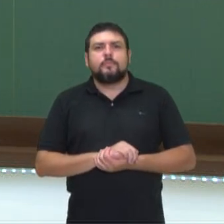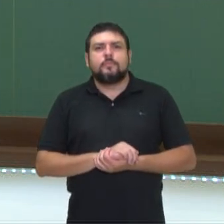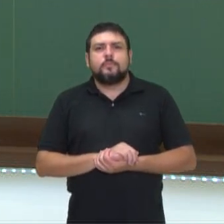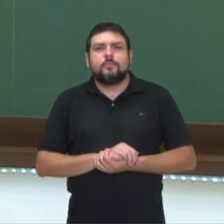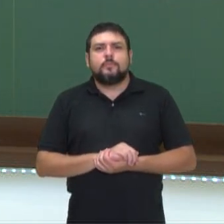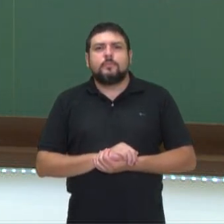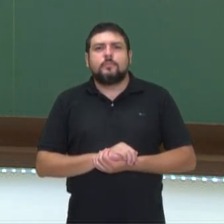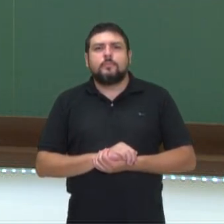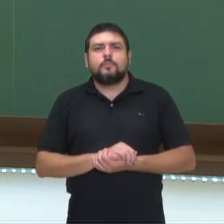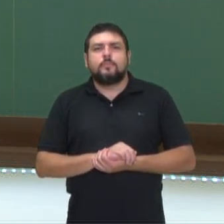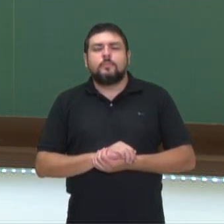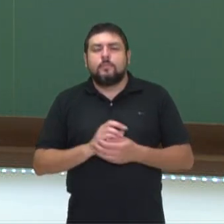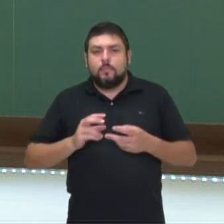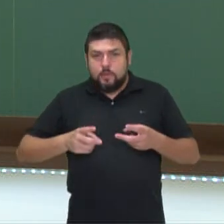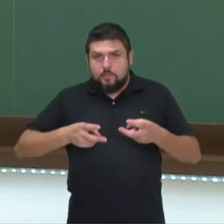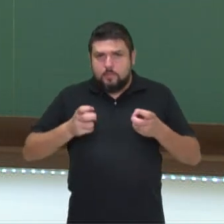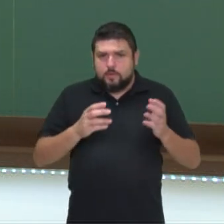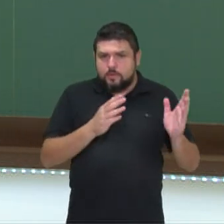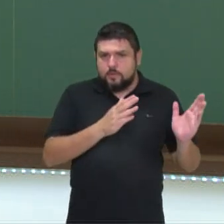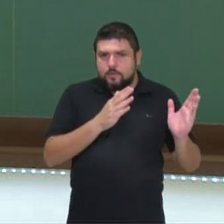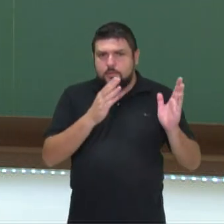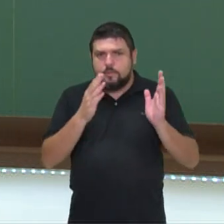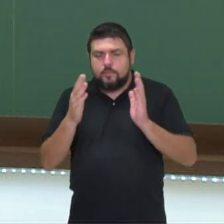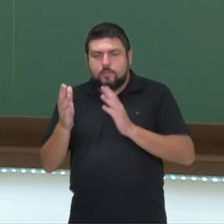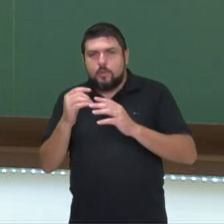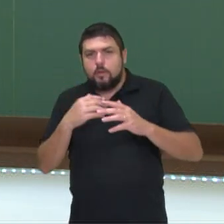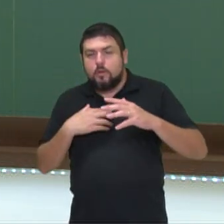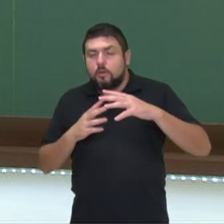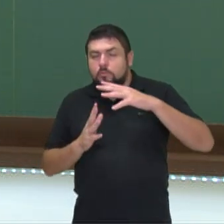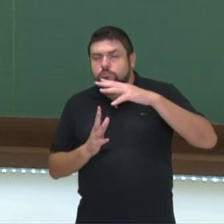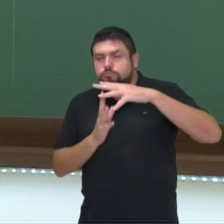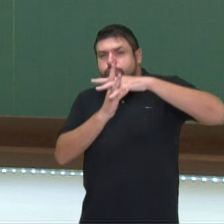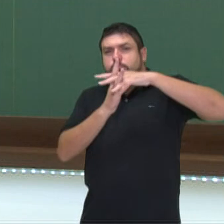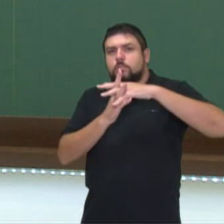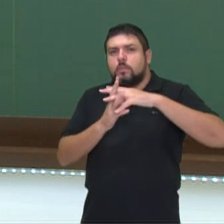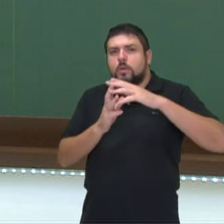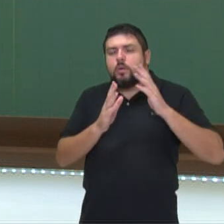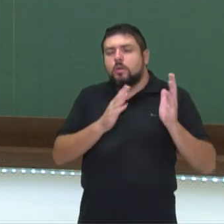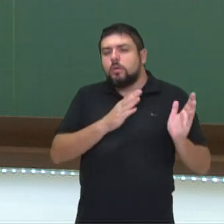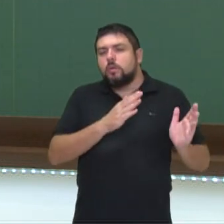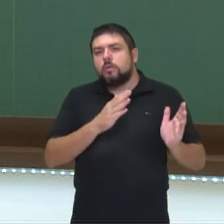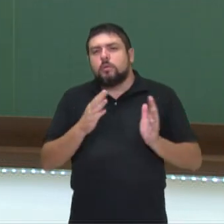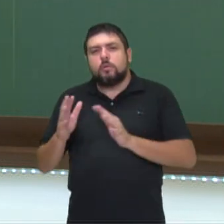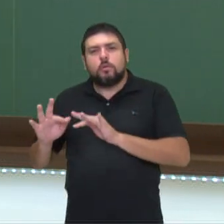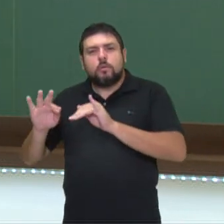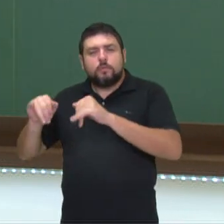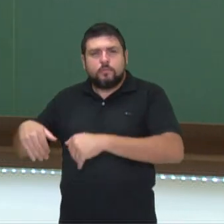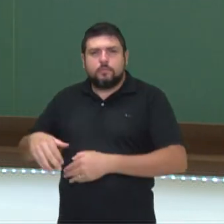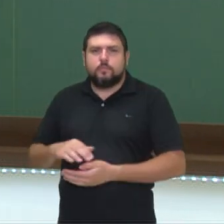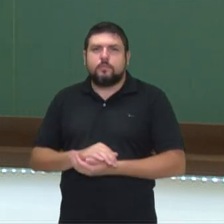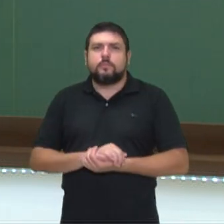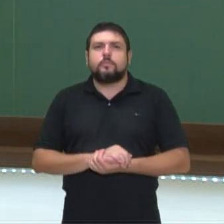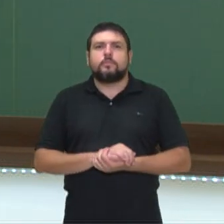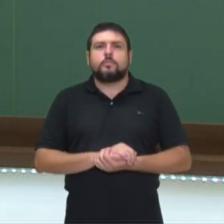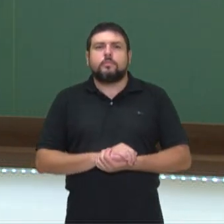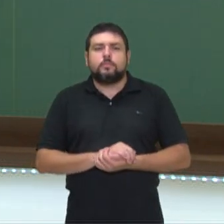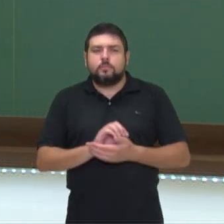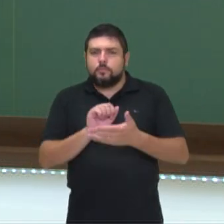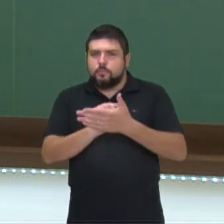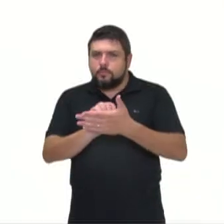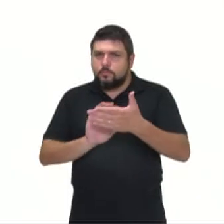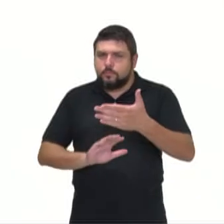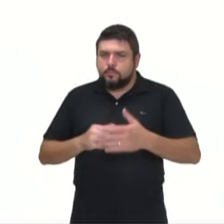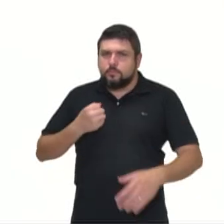finais aqui dessa narrativa, o clímax e o desfecho, a conclusão do conflito. Vamos lá ao exercício